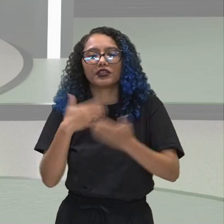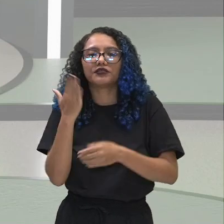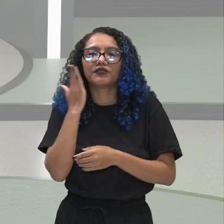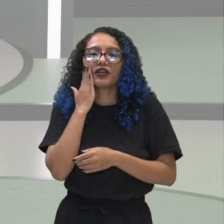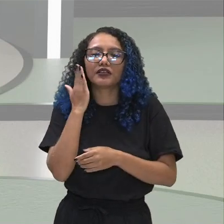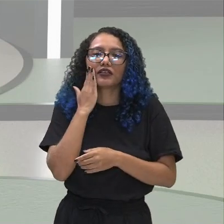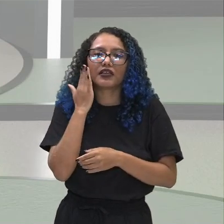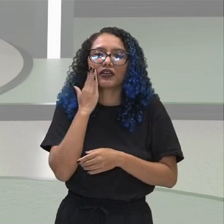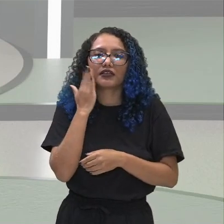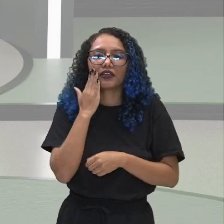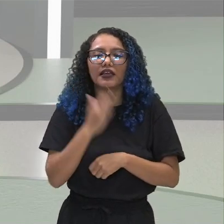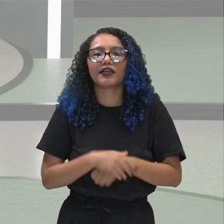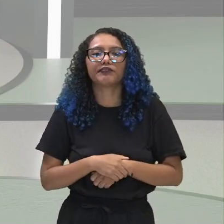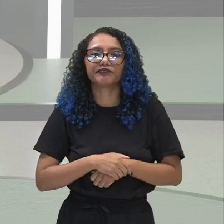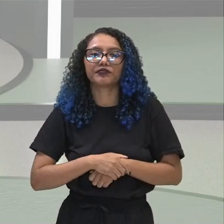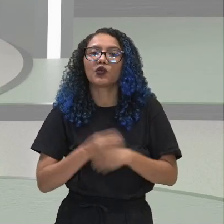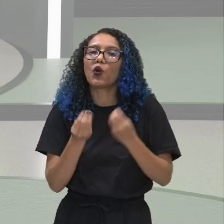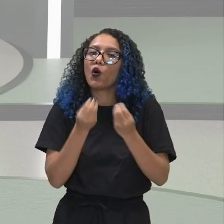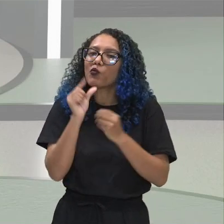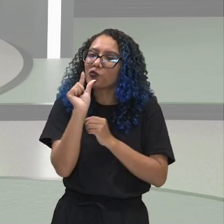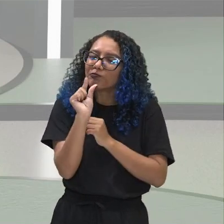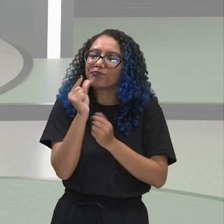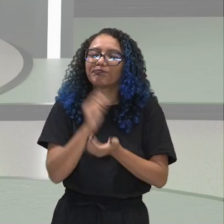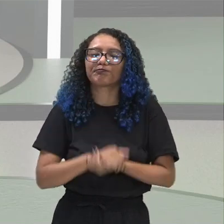desvendando pelo menos parte dela. Vamos lá.